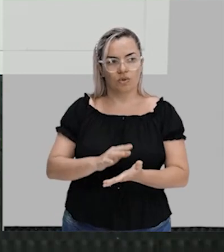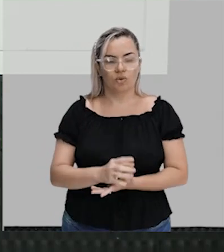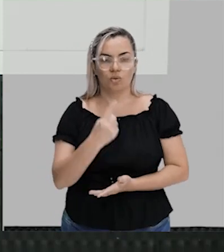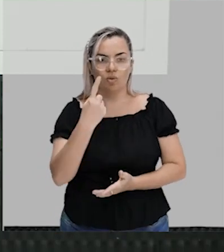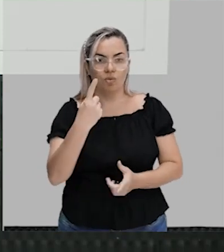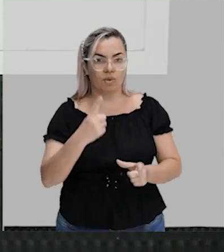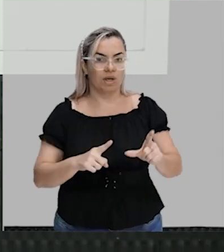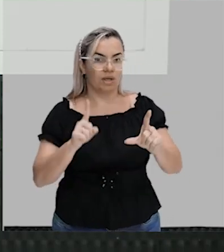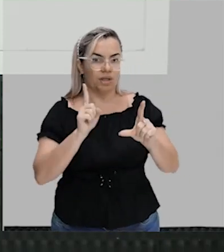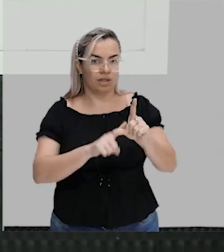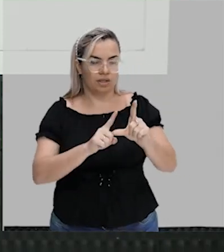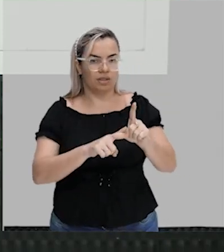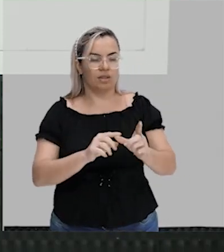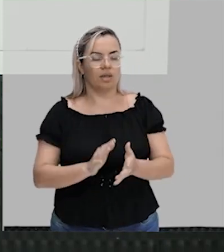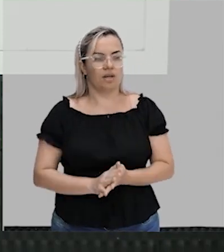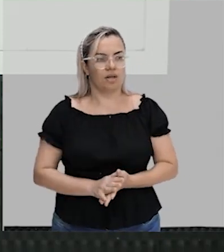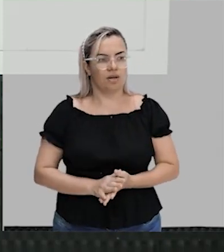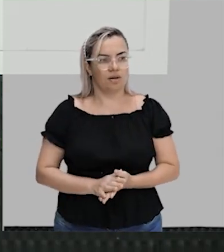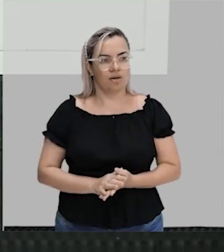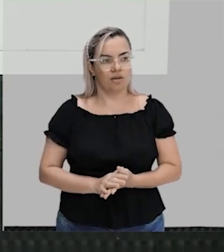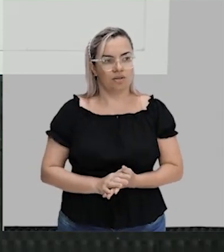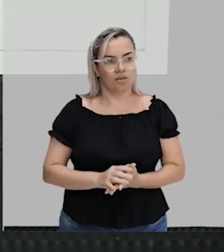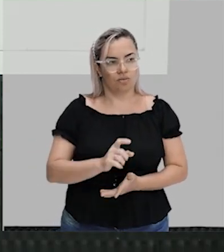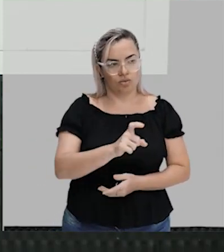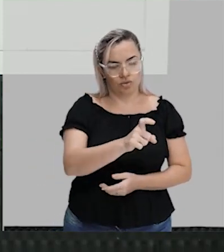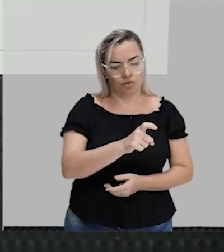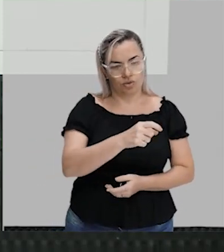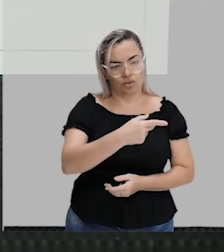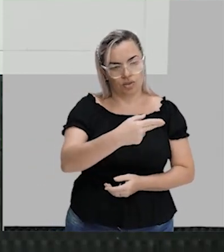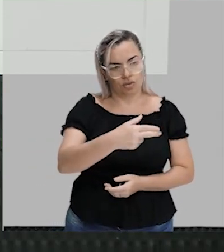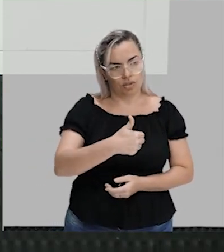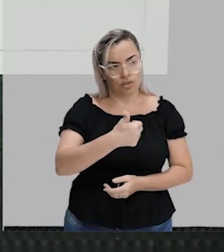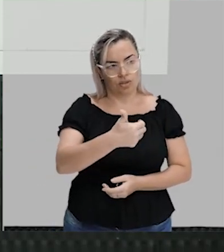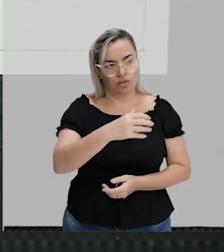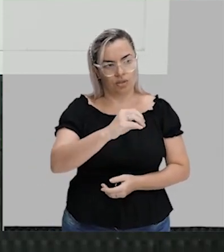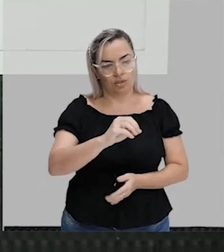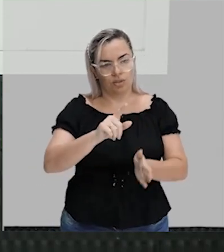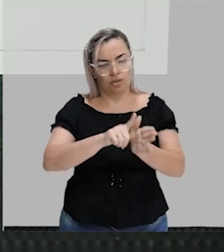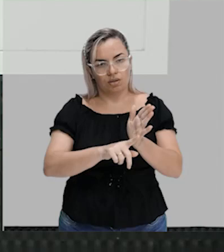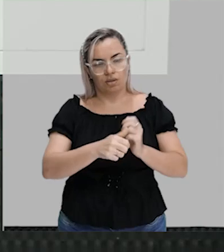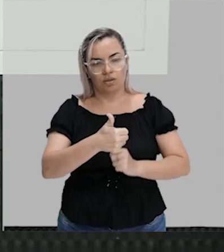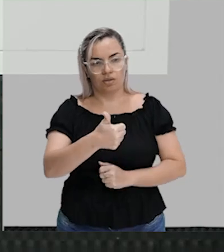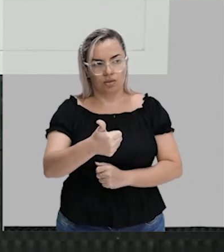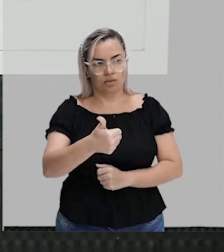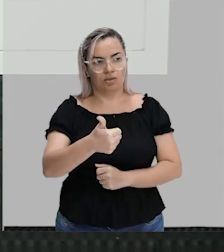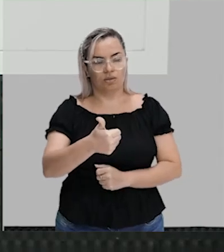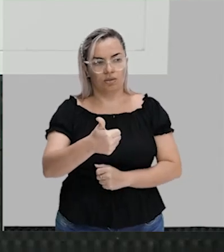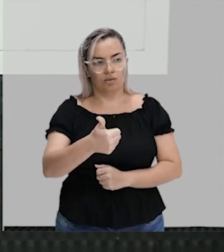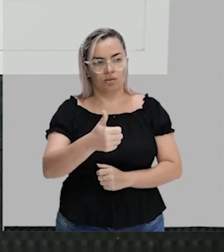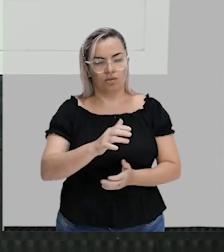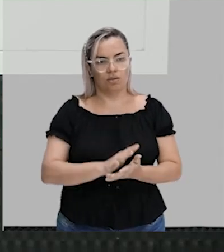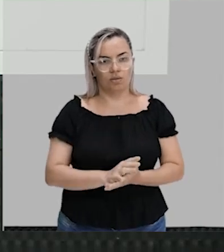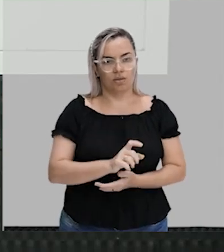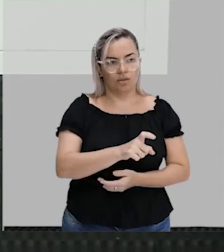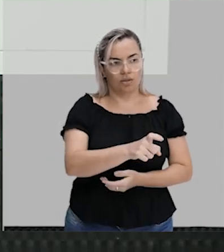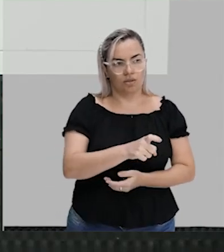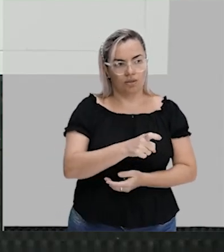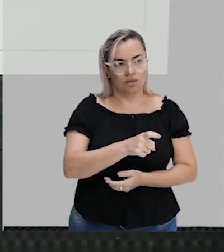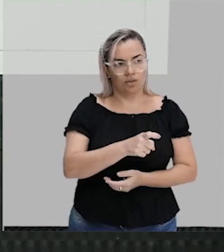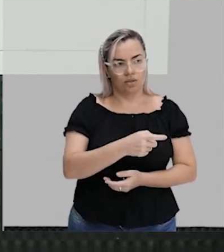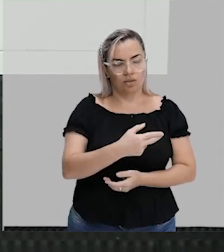trocado x vai ser igual a 10 - 1 né Aí você tem x igual a